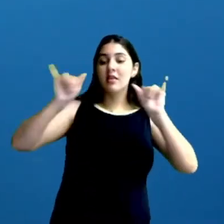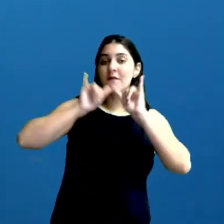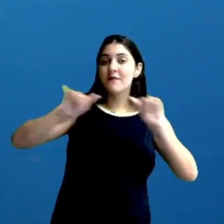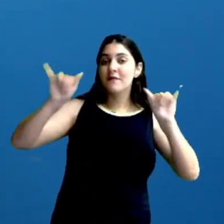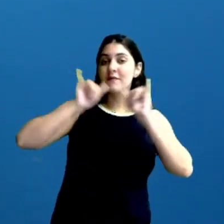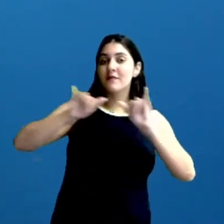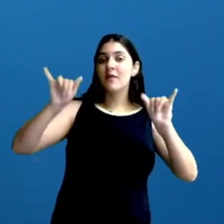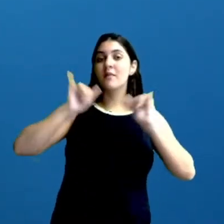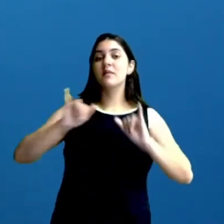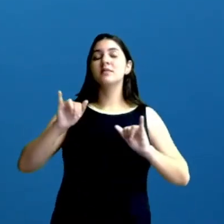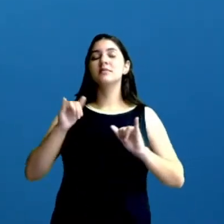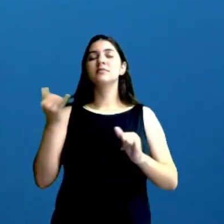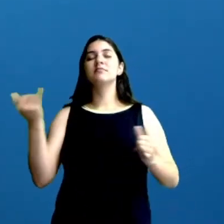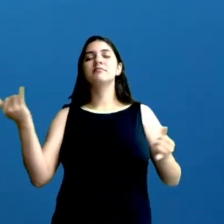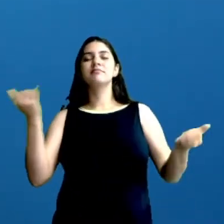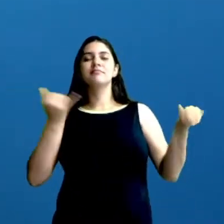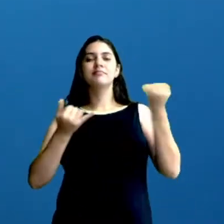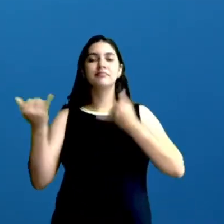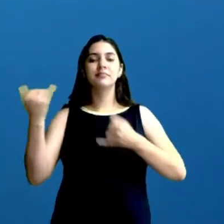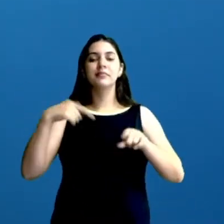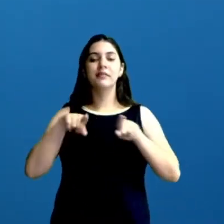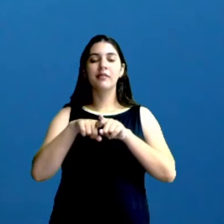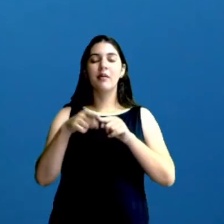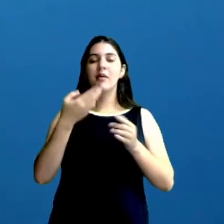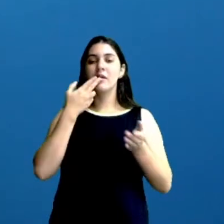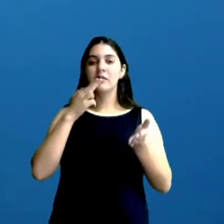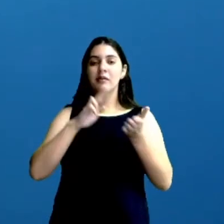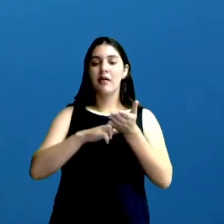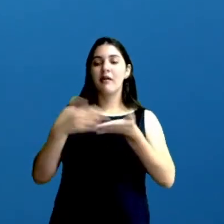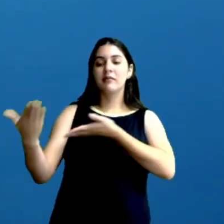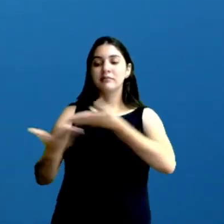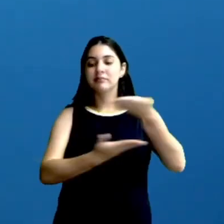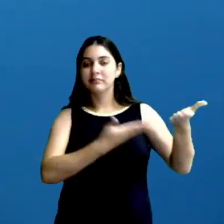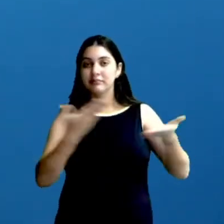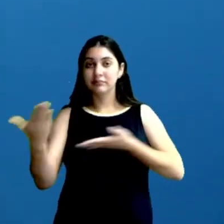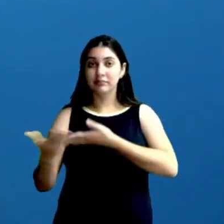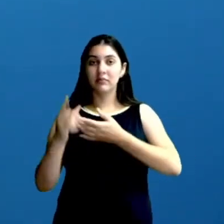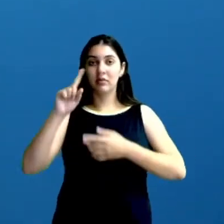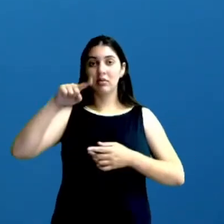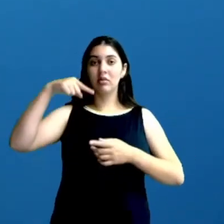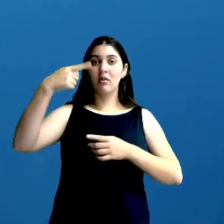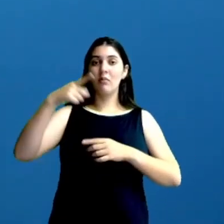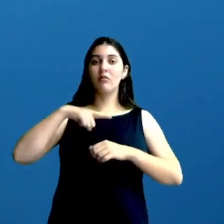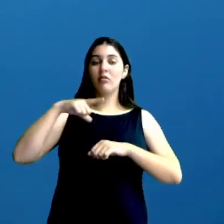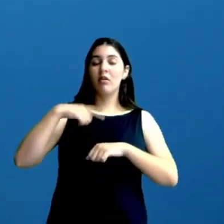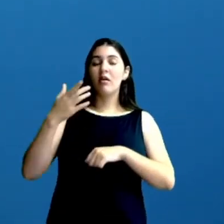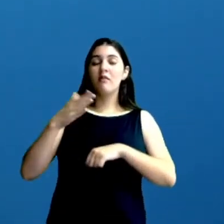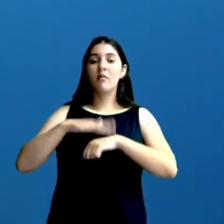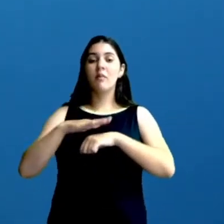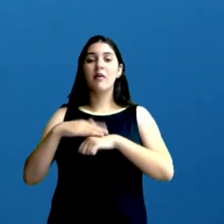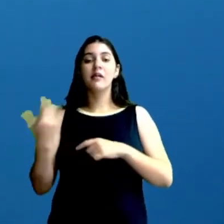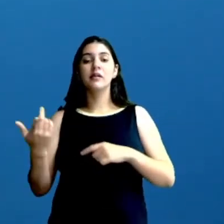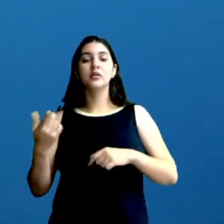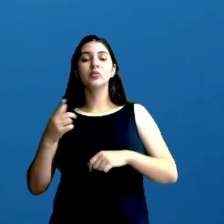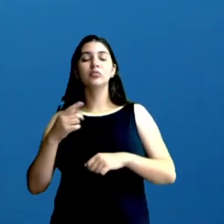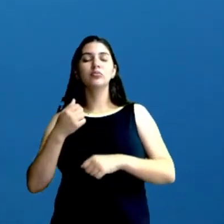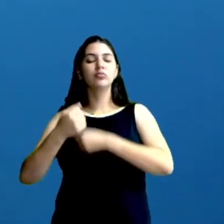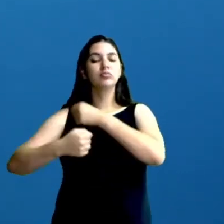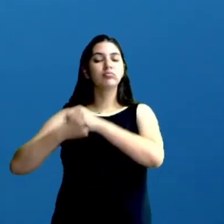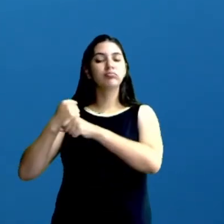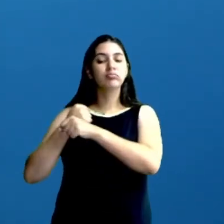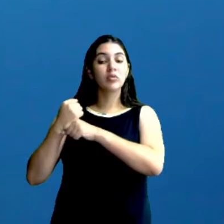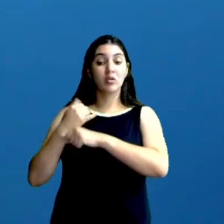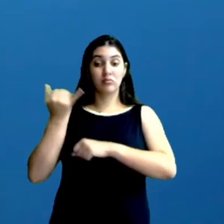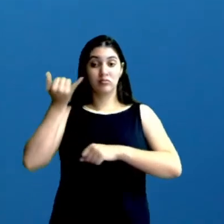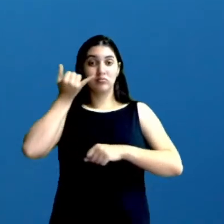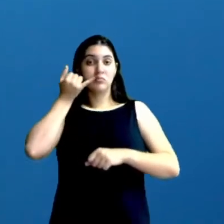de informações, para a circulação de correspondência. Depois, com o tempo, o telefone tornou-se um